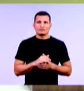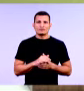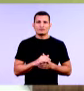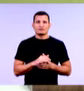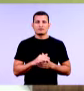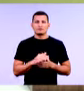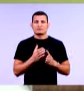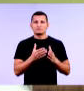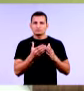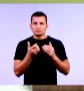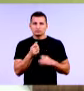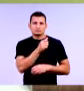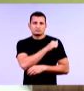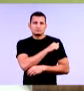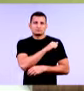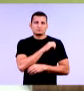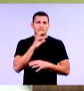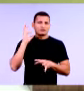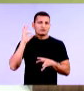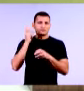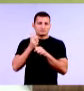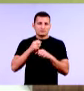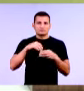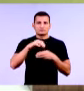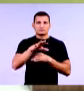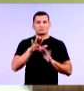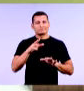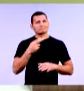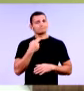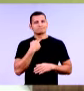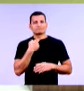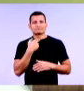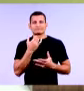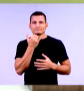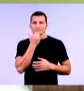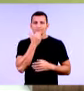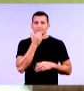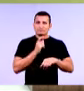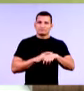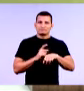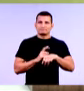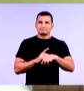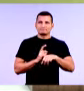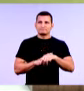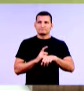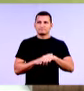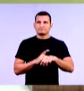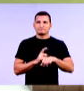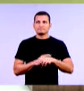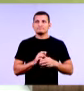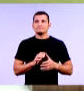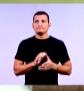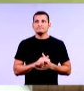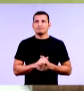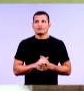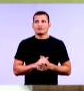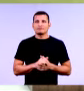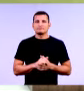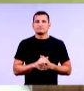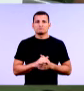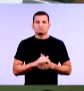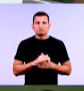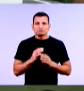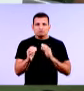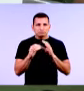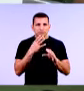infelizmente a gente não vai poder, né, como a gente já chegou. Mas o pessoal basicamente não conseguiu ver uma resposta.